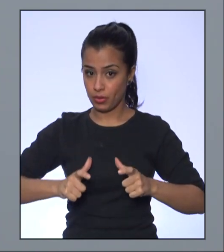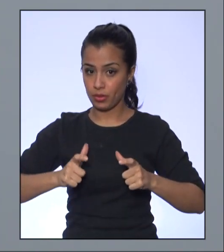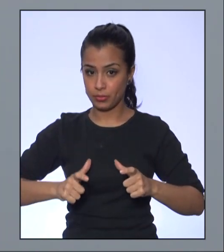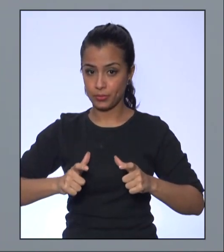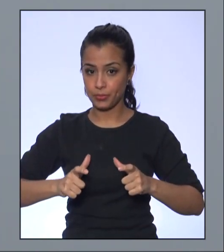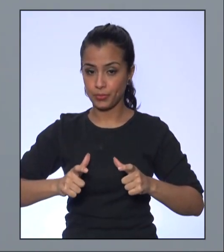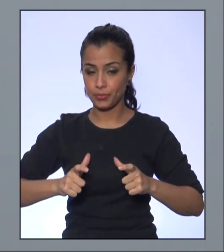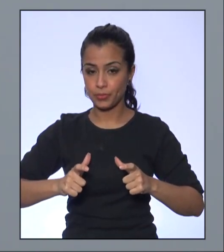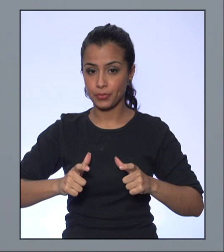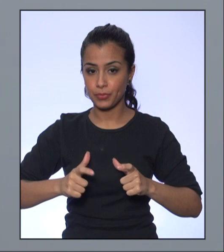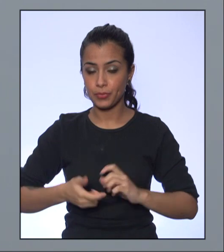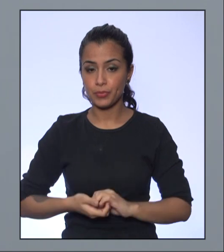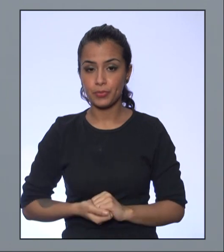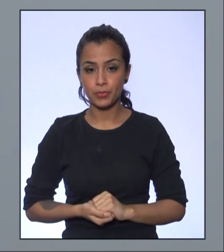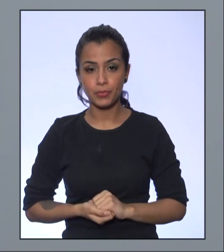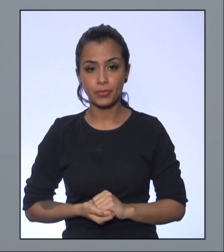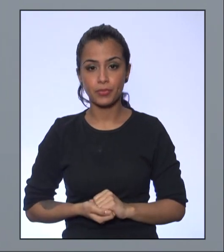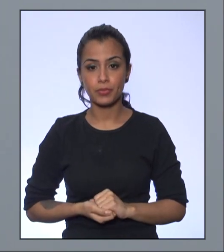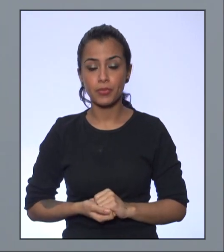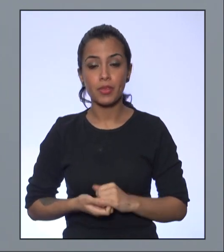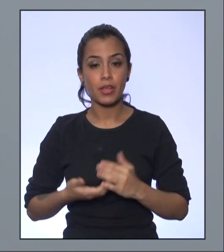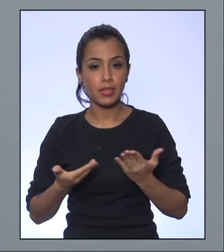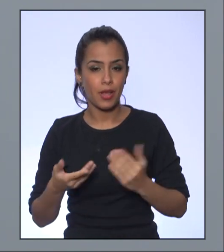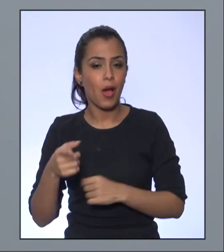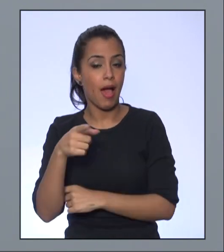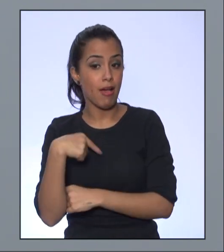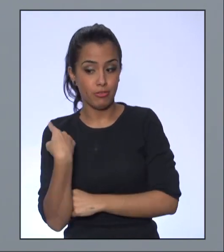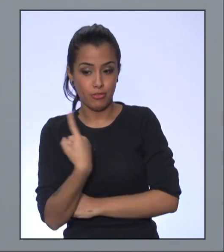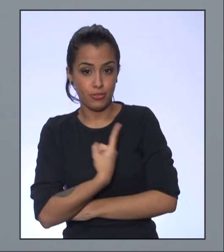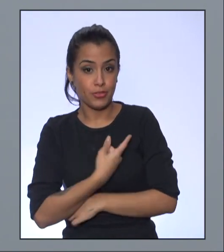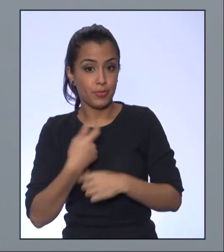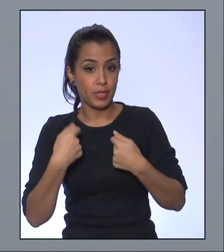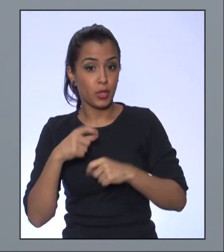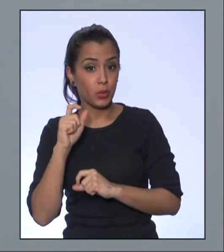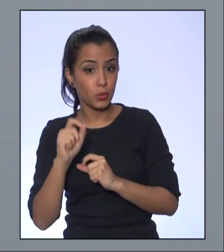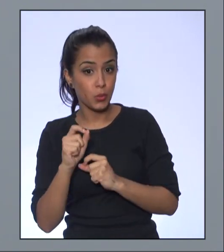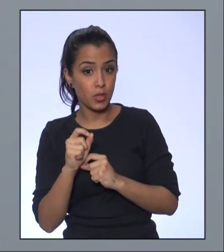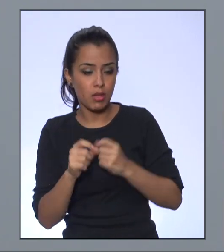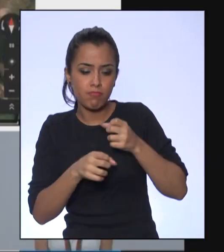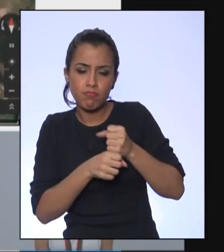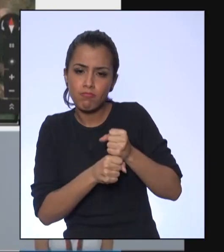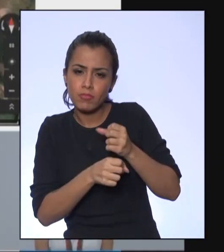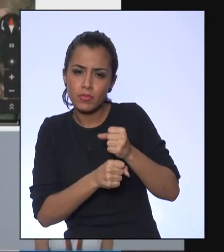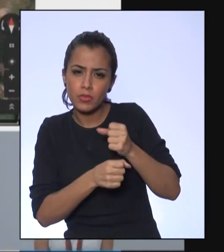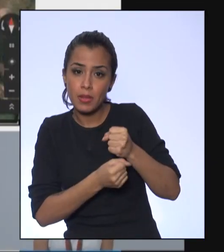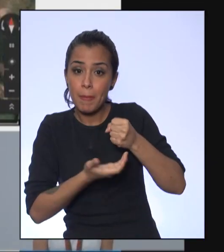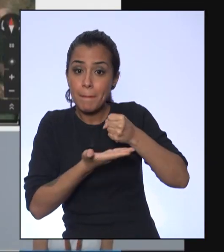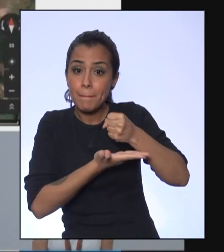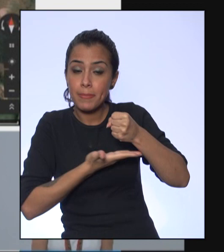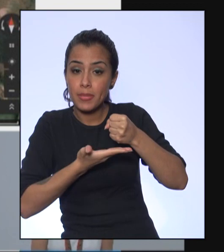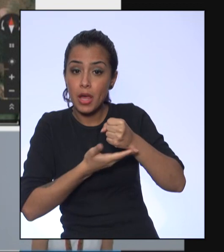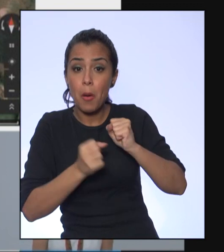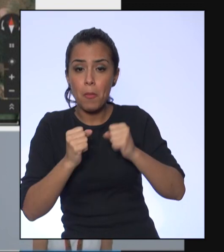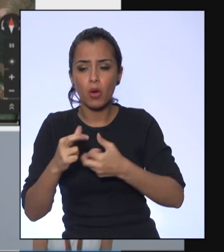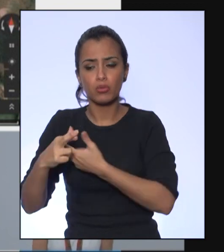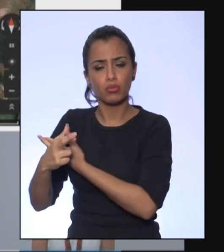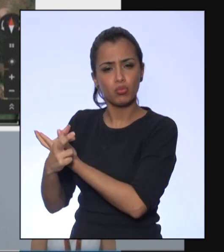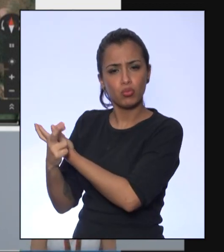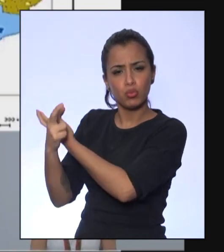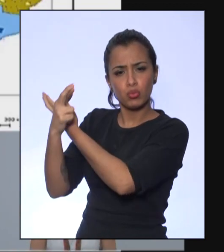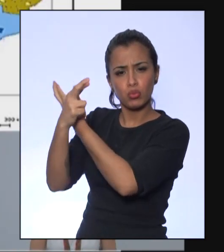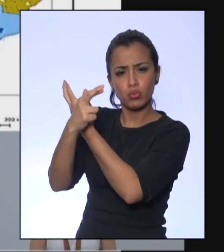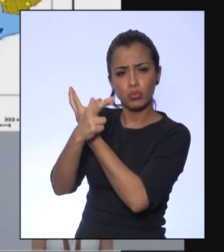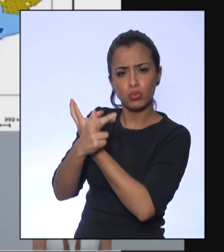E para isso a gente vai precisar, como eu já comentei com vocês, de uma base cartográfica, que pode ser uma imagem de